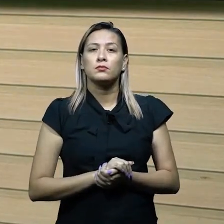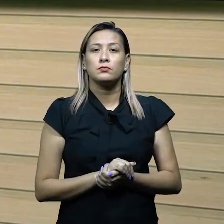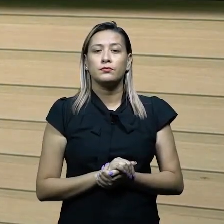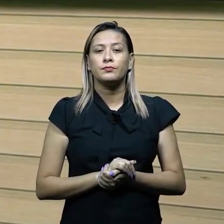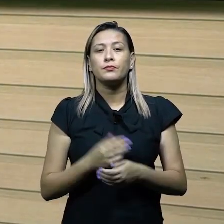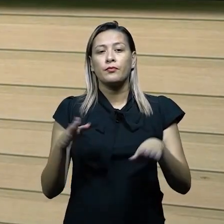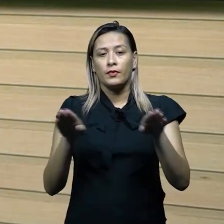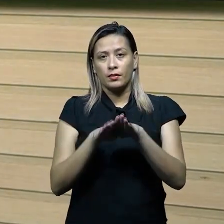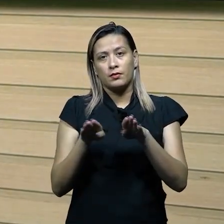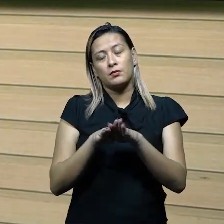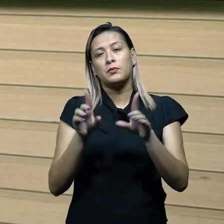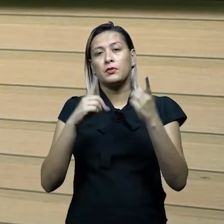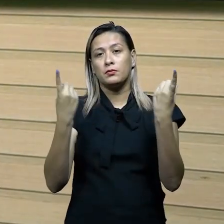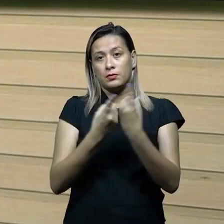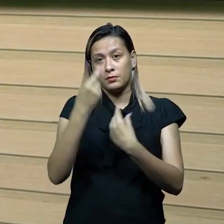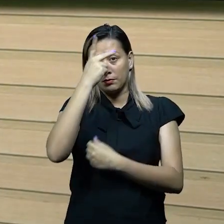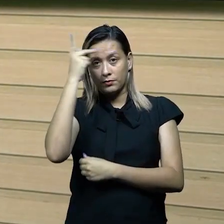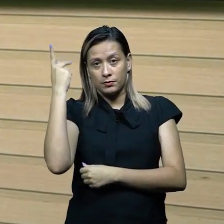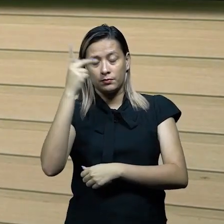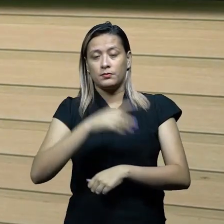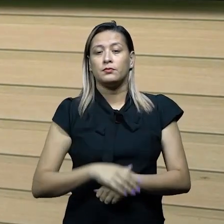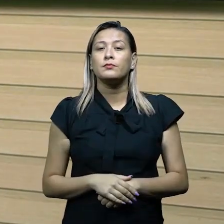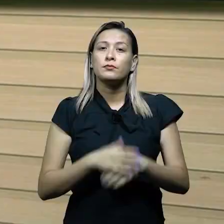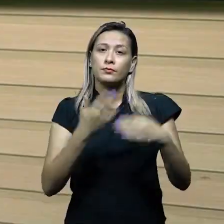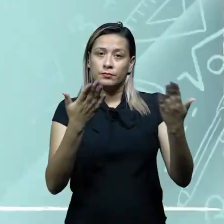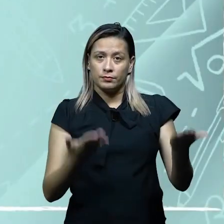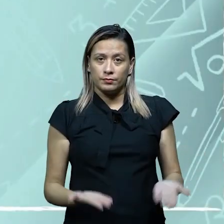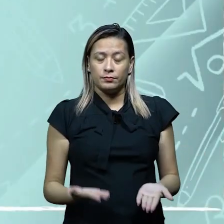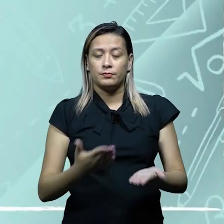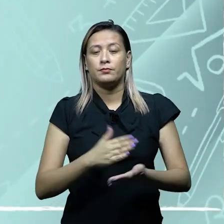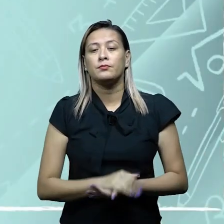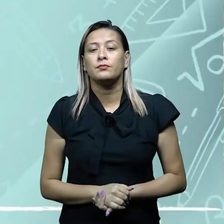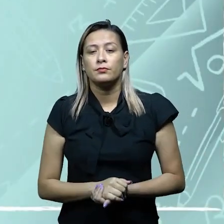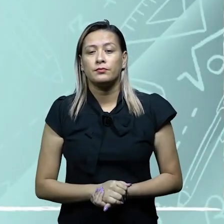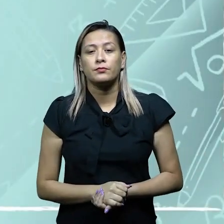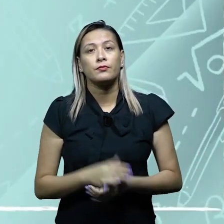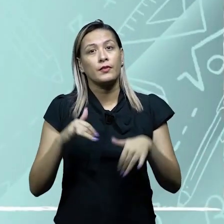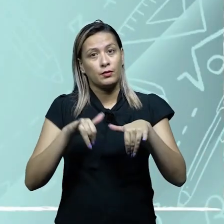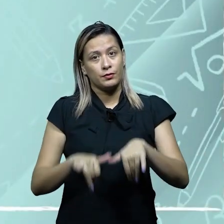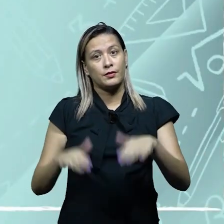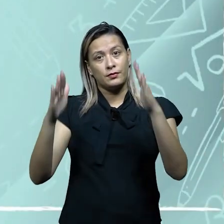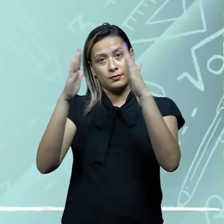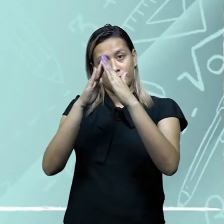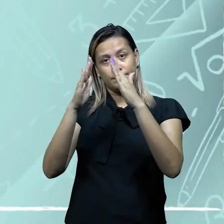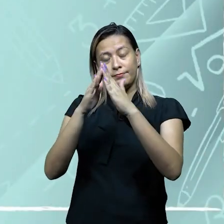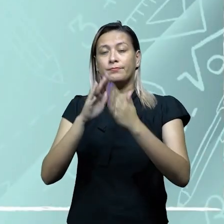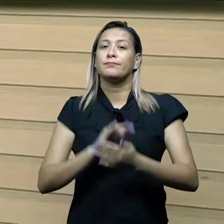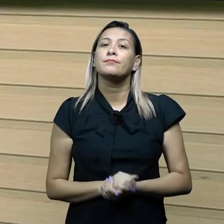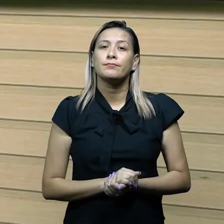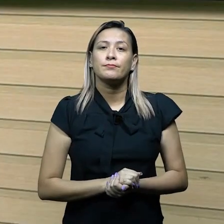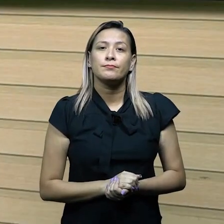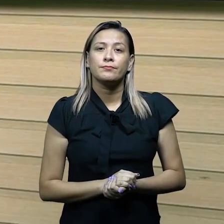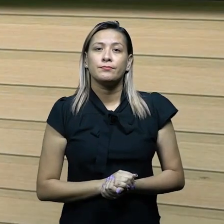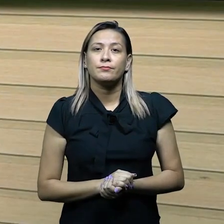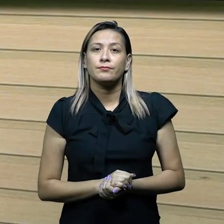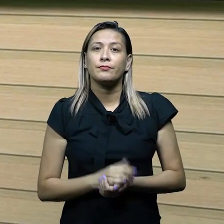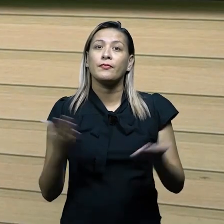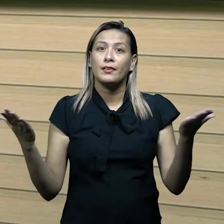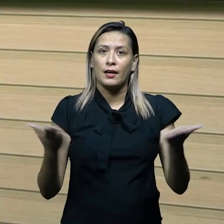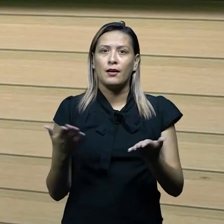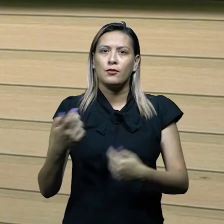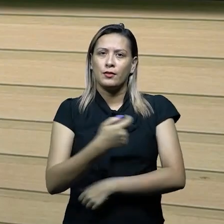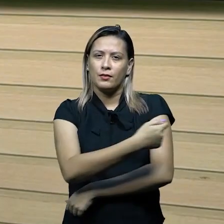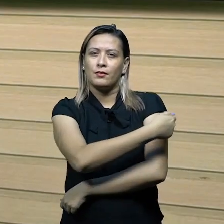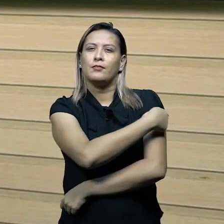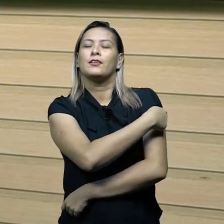plano de cargos e salários, remuneração e departamento pessoal. E aí, mais do que nunca, vamos ficar em casa. Sinto agora, mais do que